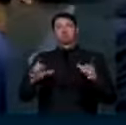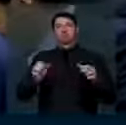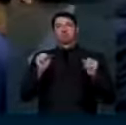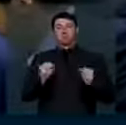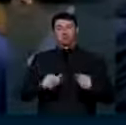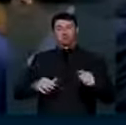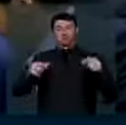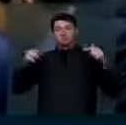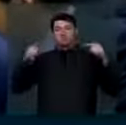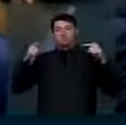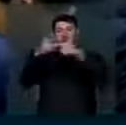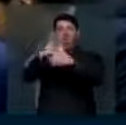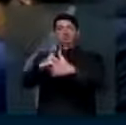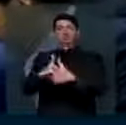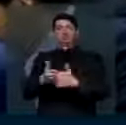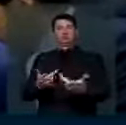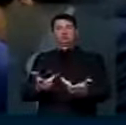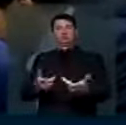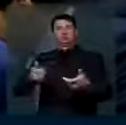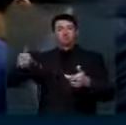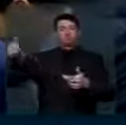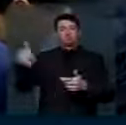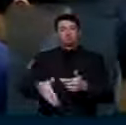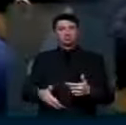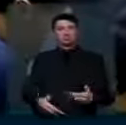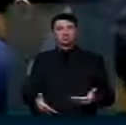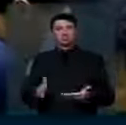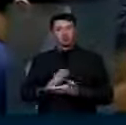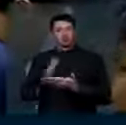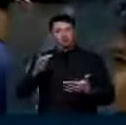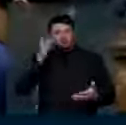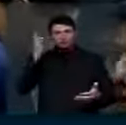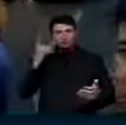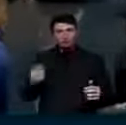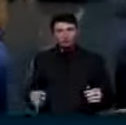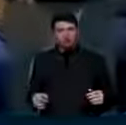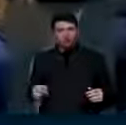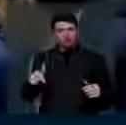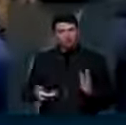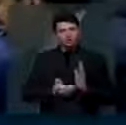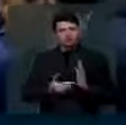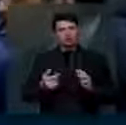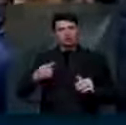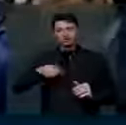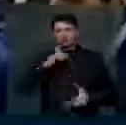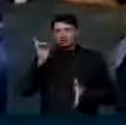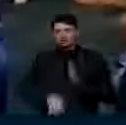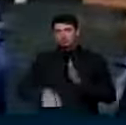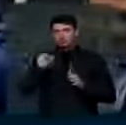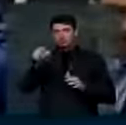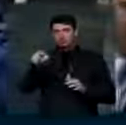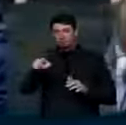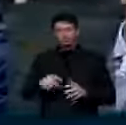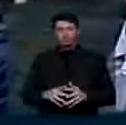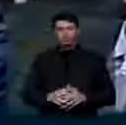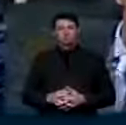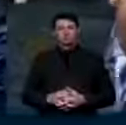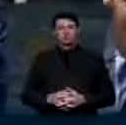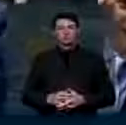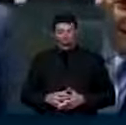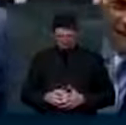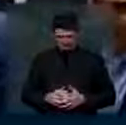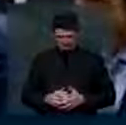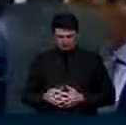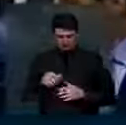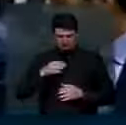de degradar, de desqualificar parlamentares e a casa. E nós repudiamos isso sim. Existe até